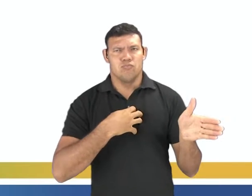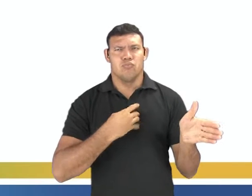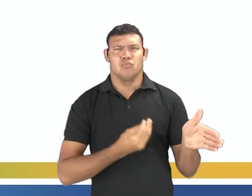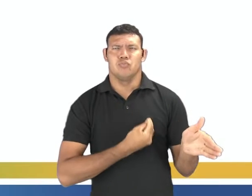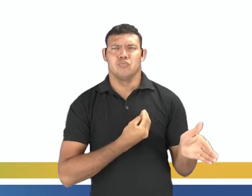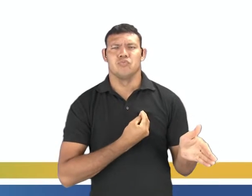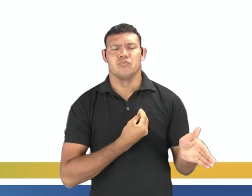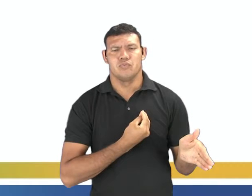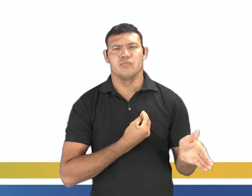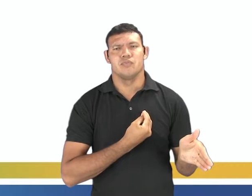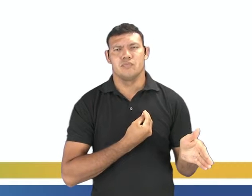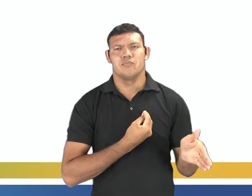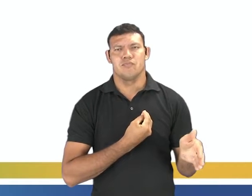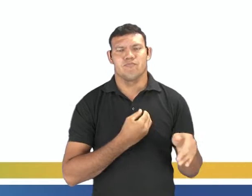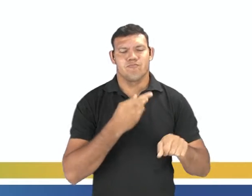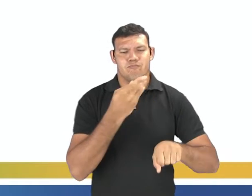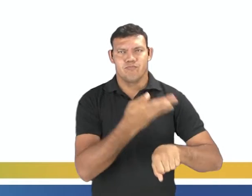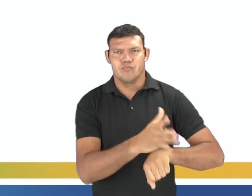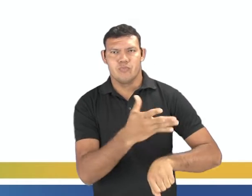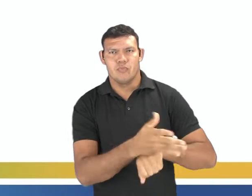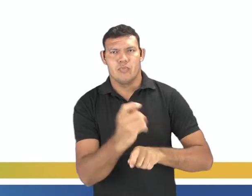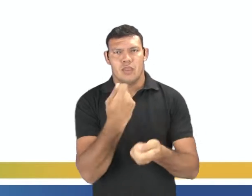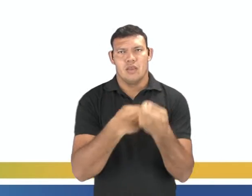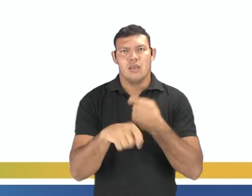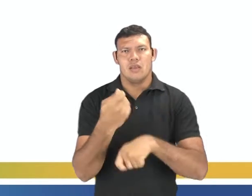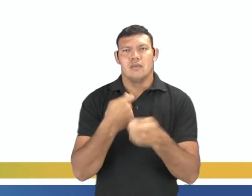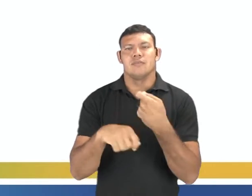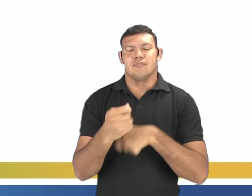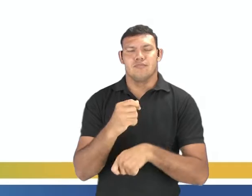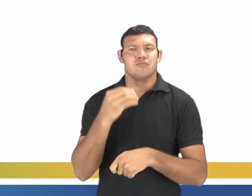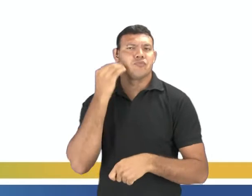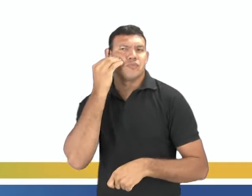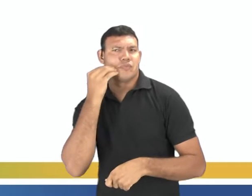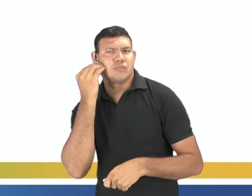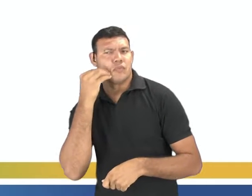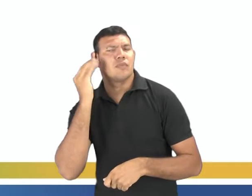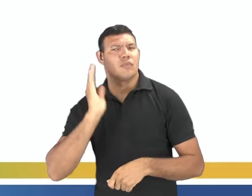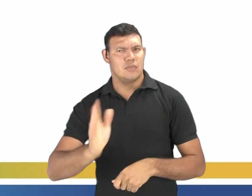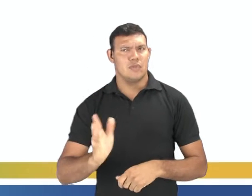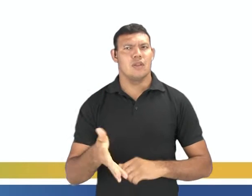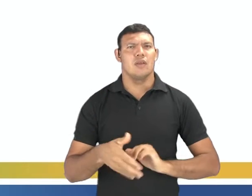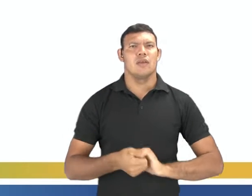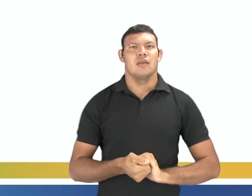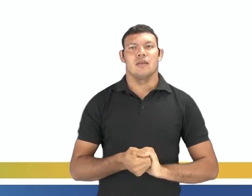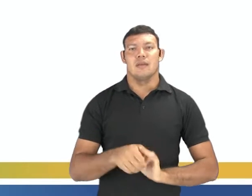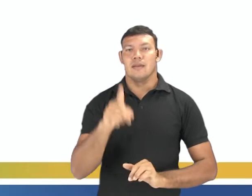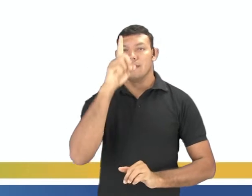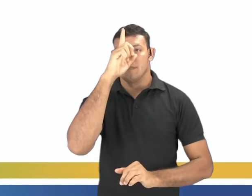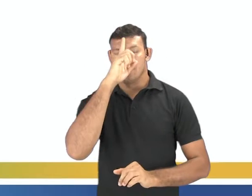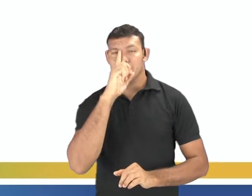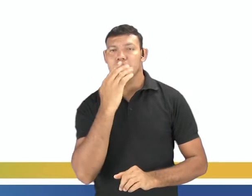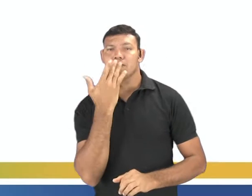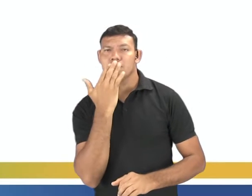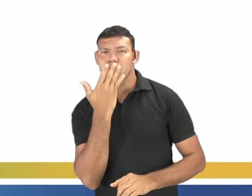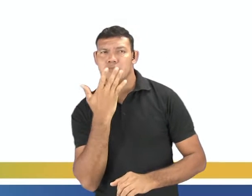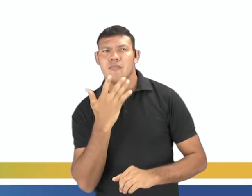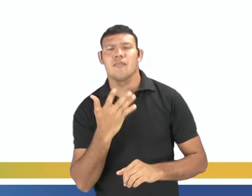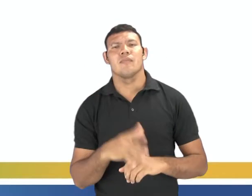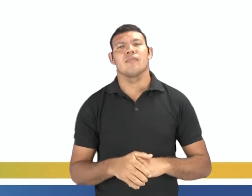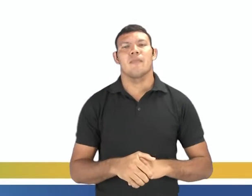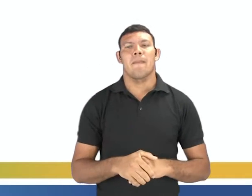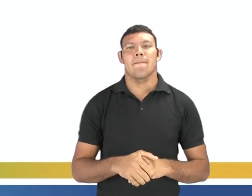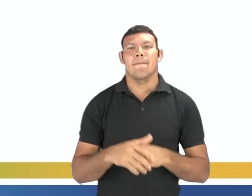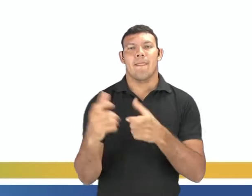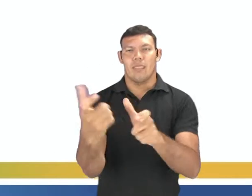tinham o seu modo de prática econômica, já tinham suas vivências. E aí, na parte amarela, nós temos os territórios